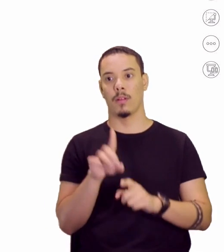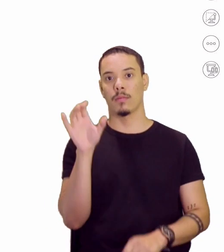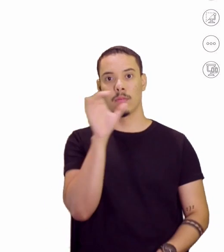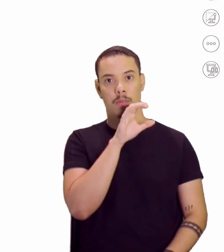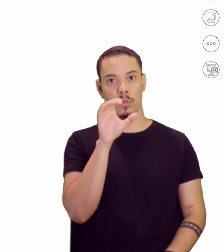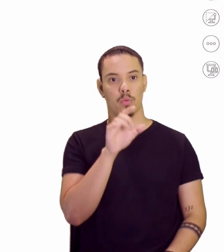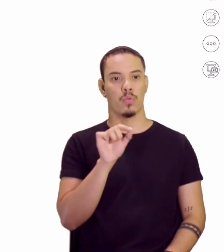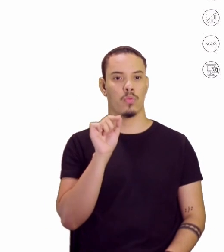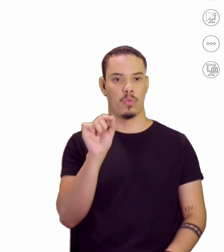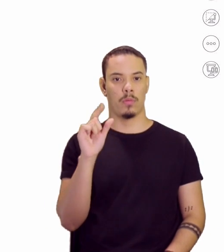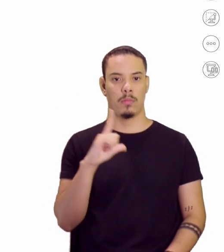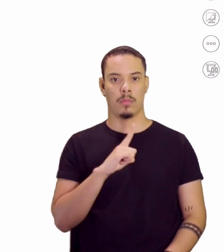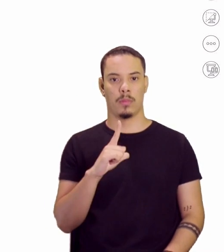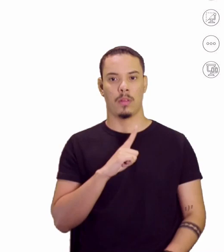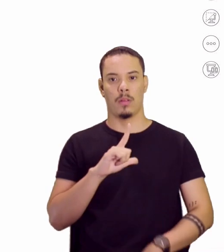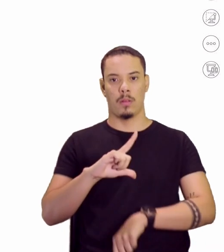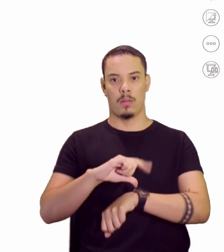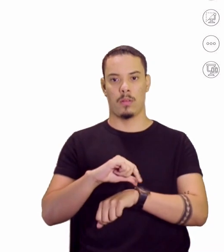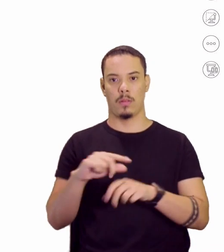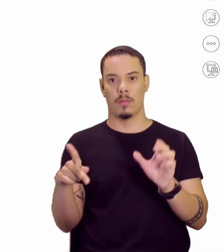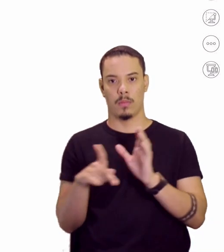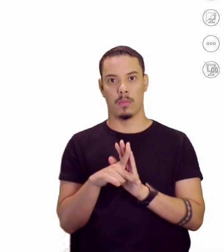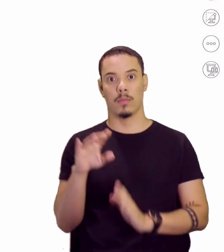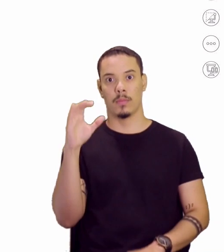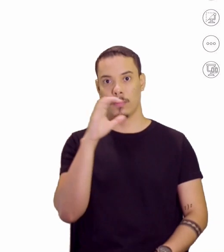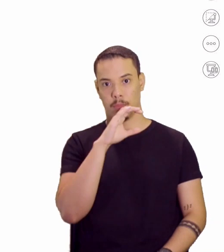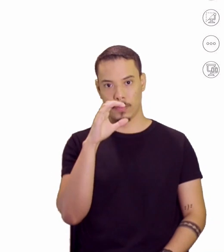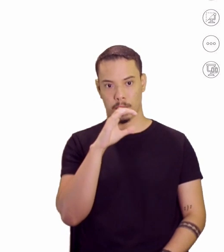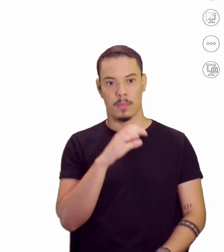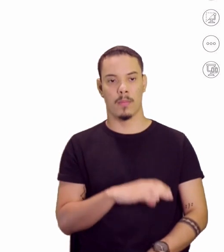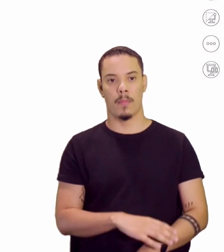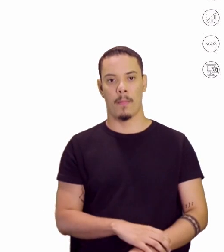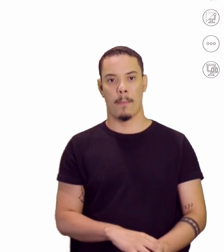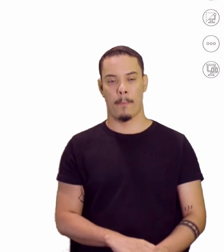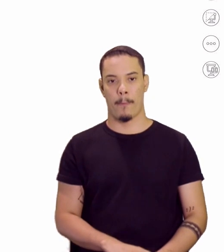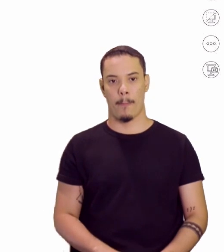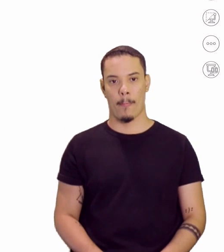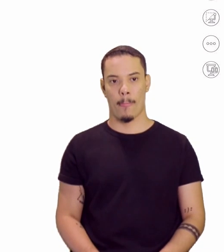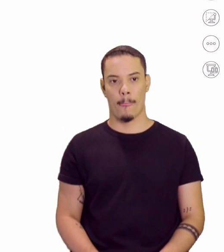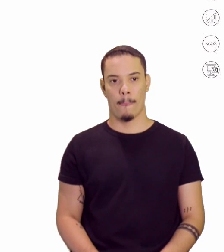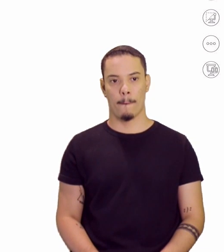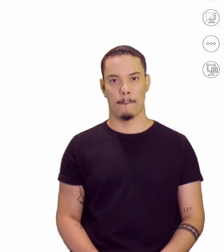utiliza a função horária da velocidade. Vamos pegar a primeira aqui, olha só.